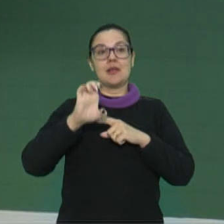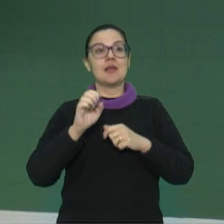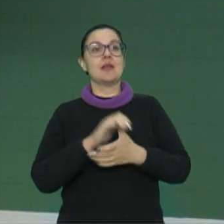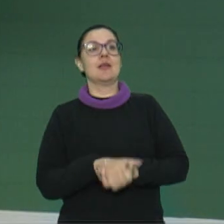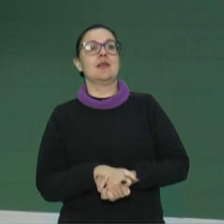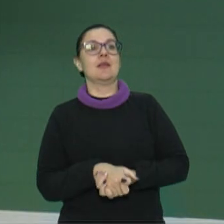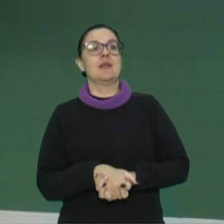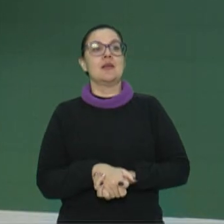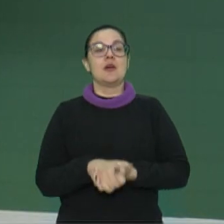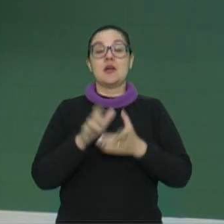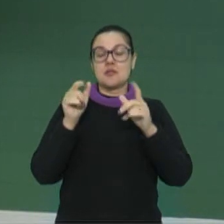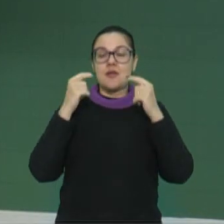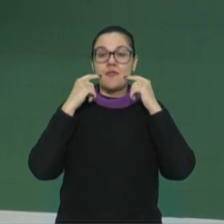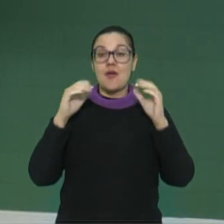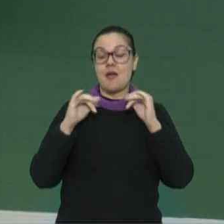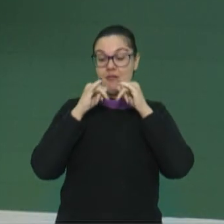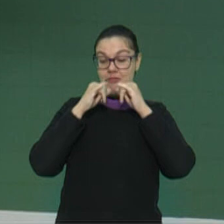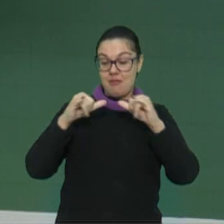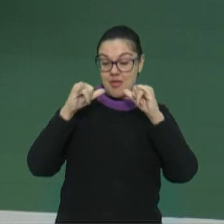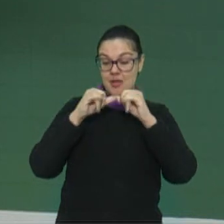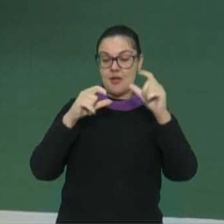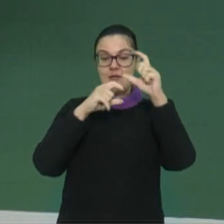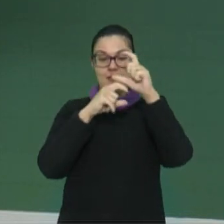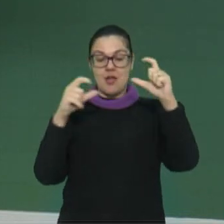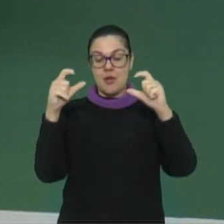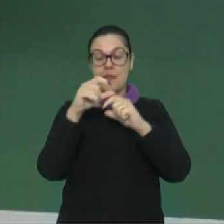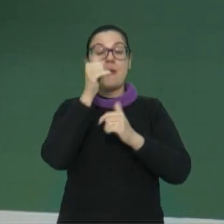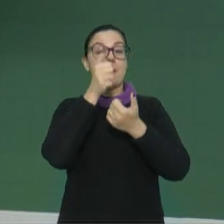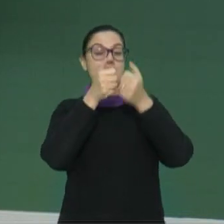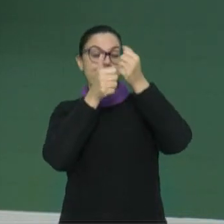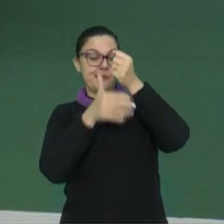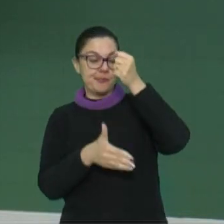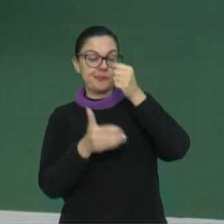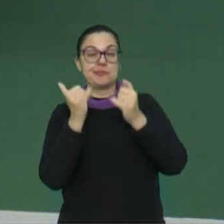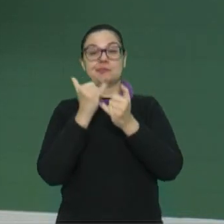a notícia e a reportagem, elas têm semelhança no